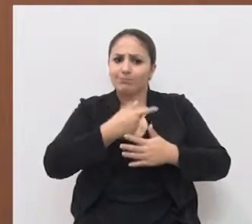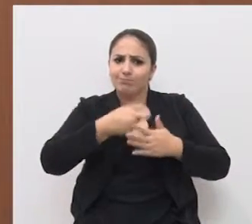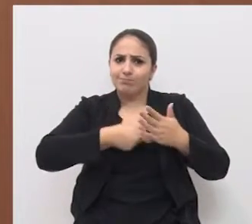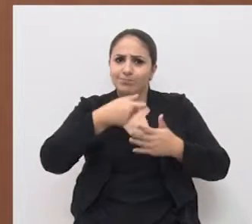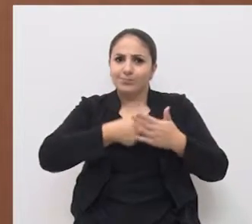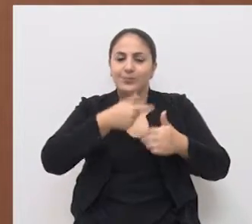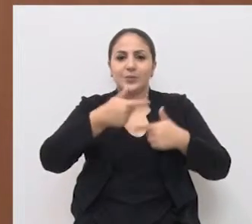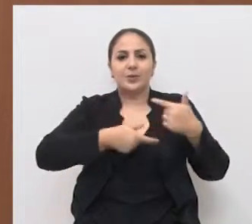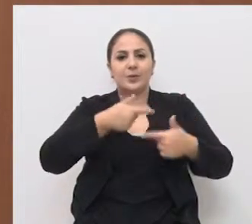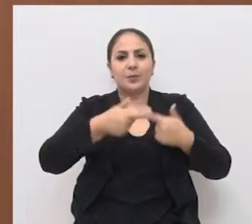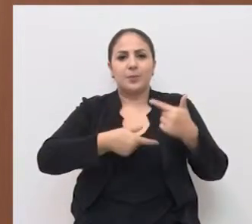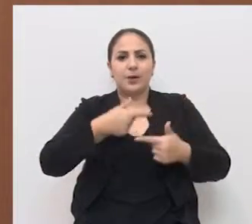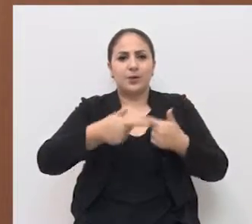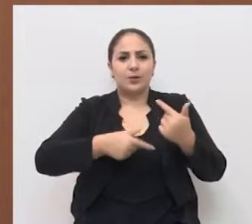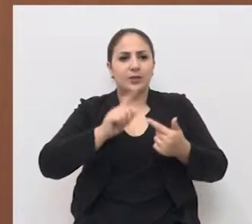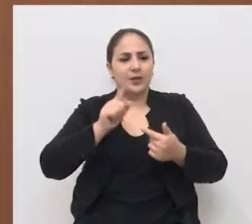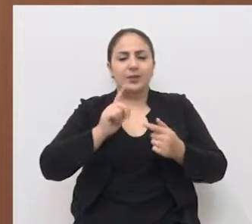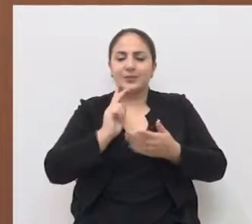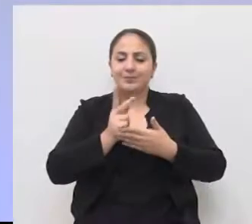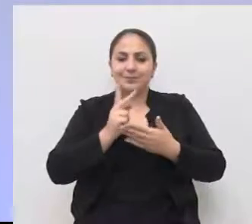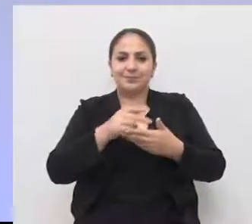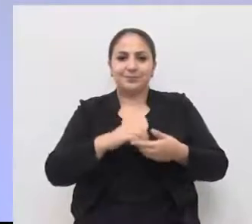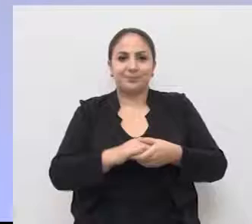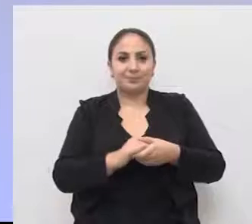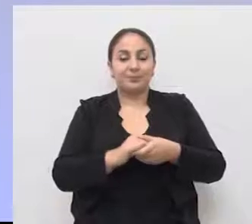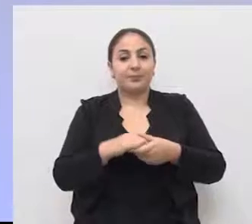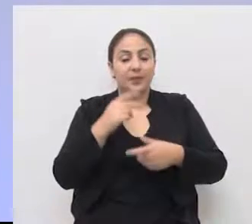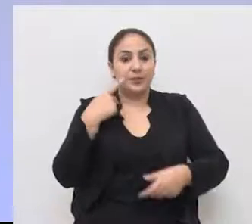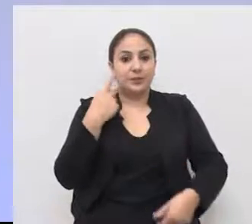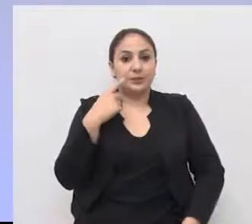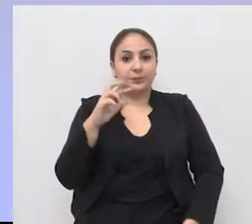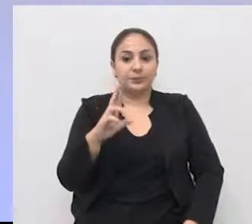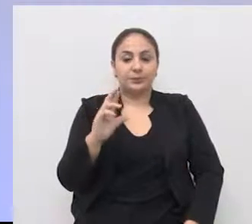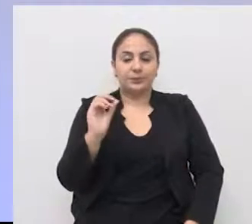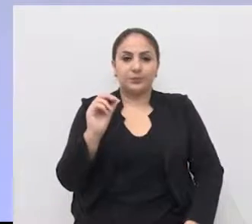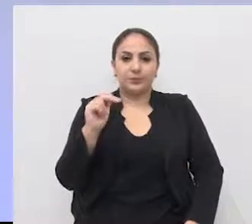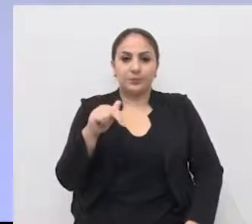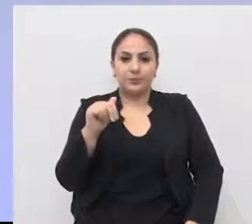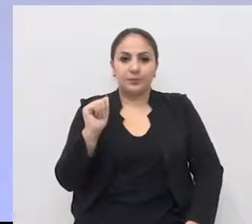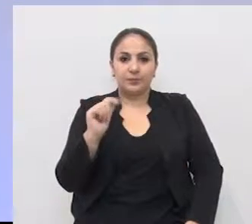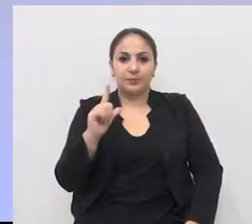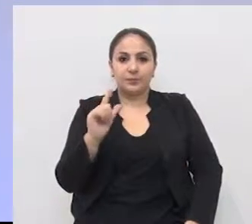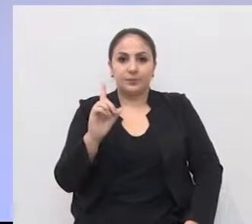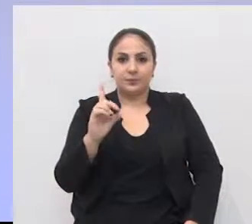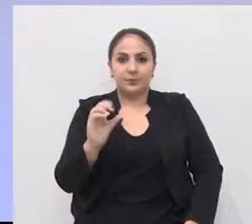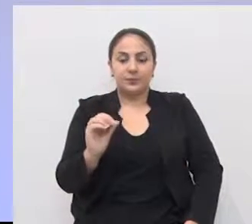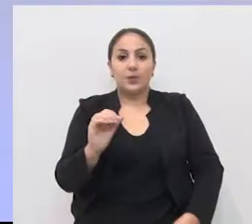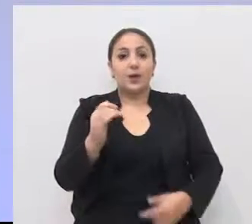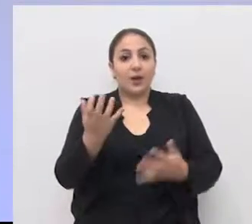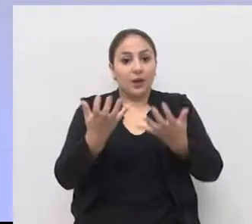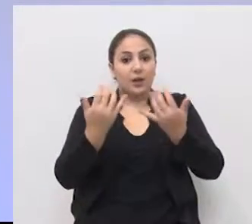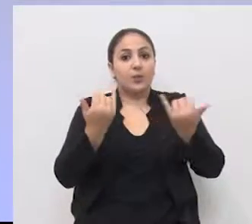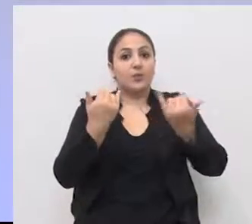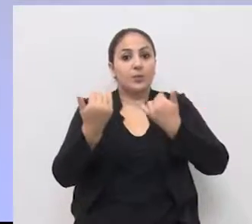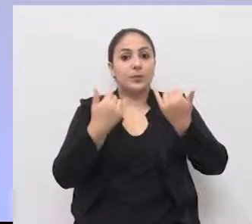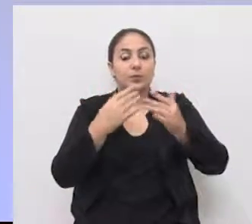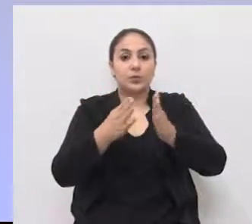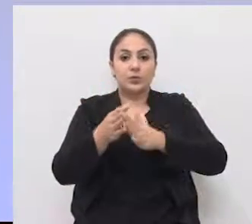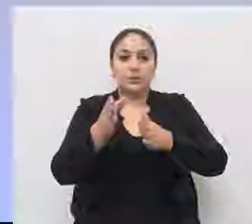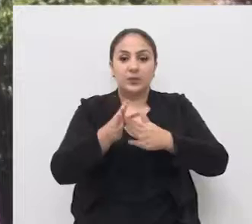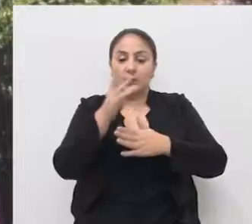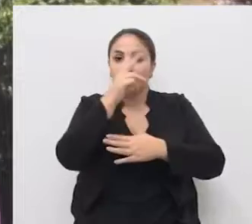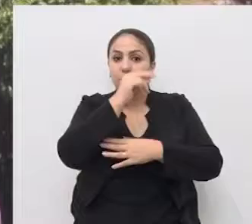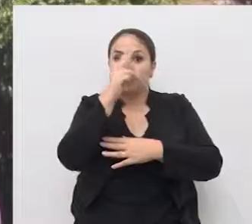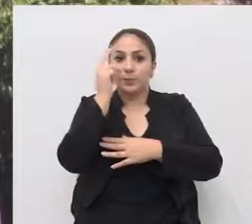esse esforço, esse trabalho, que é diuturno. Né? Ronaldo Rosa busca informações sobre o Conselho Municipal de